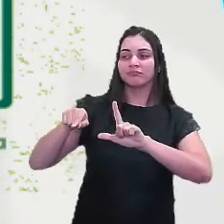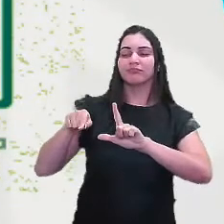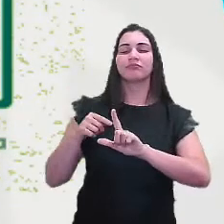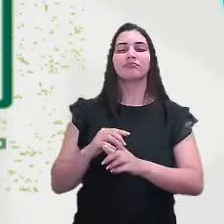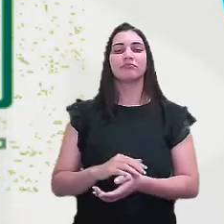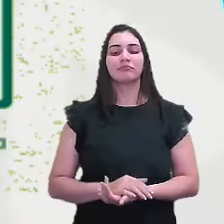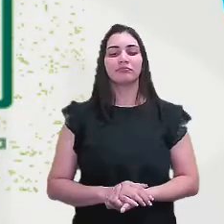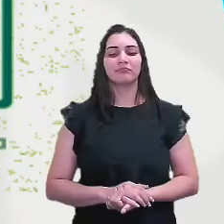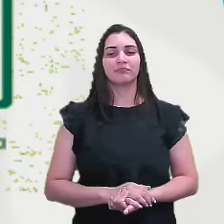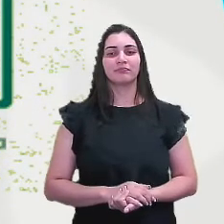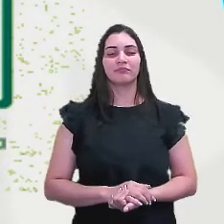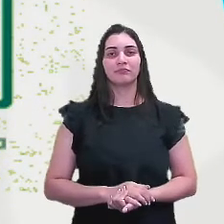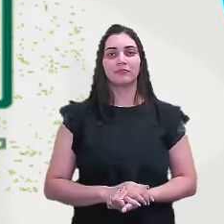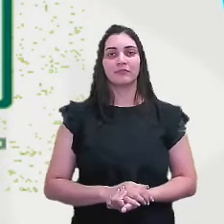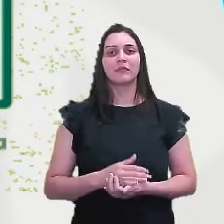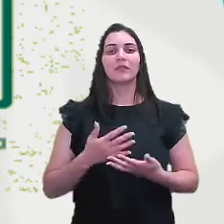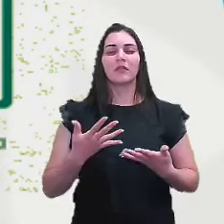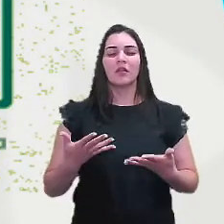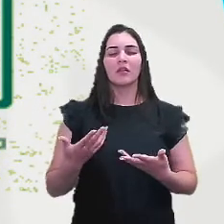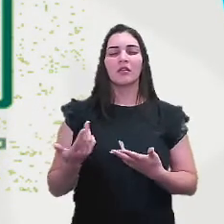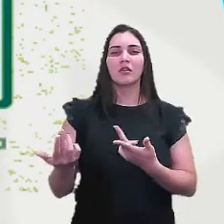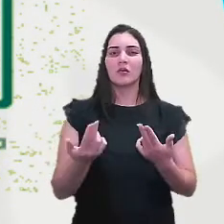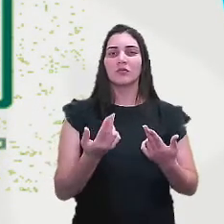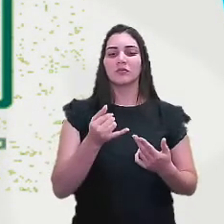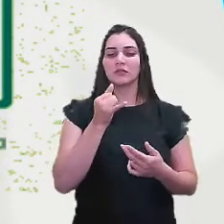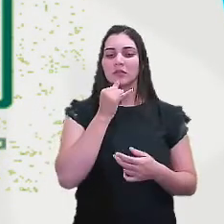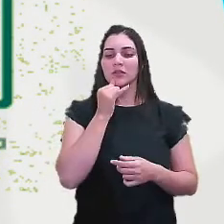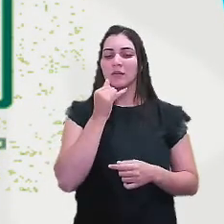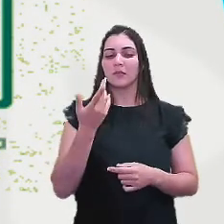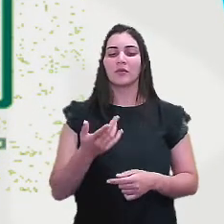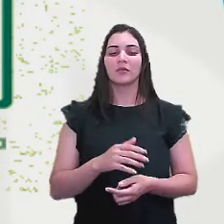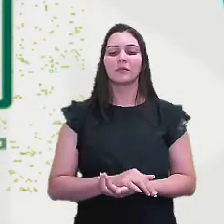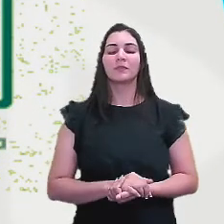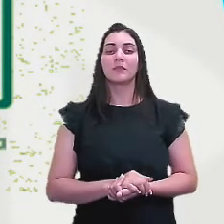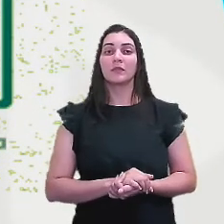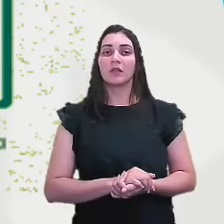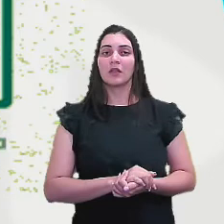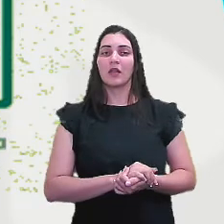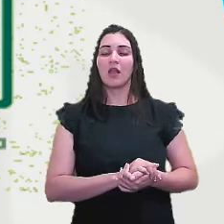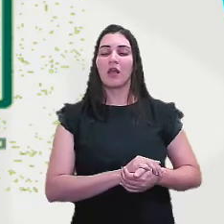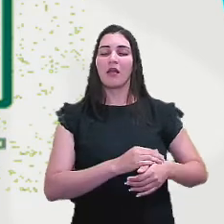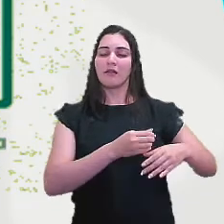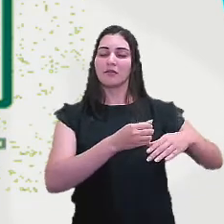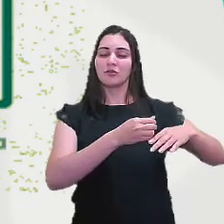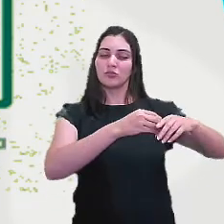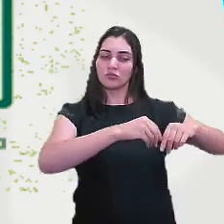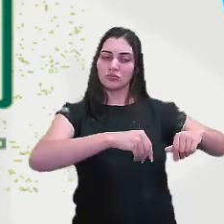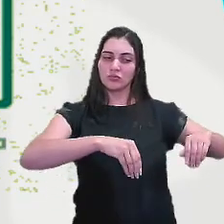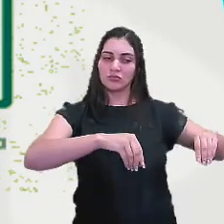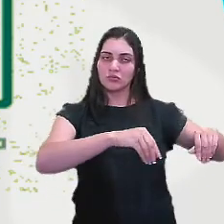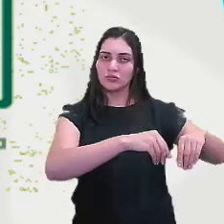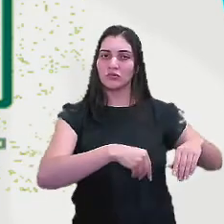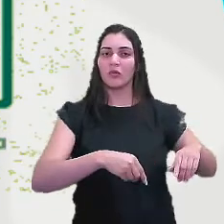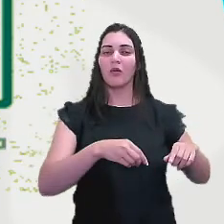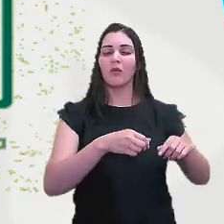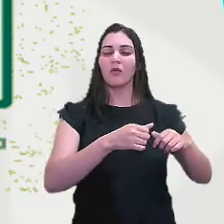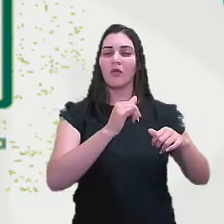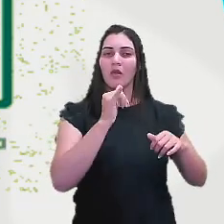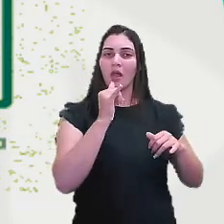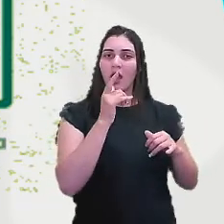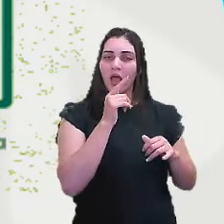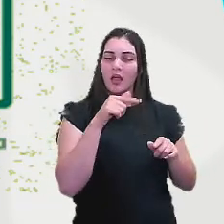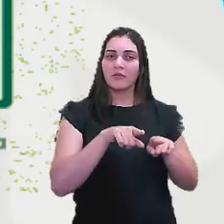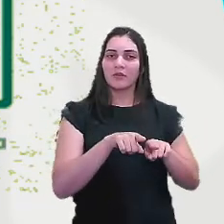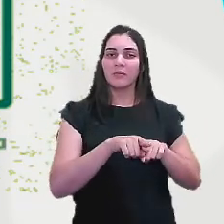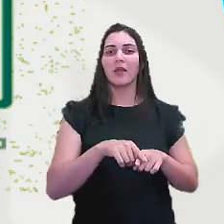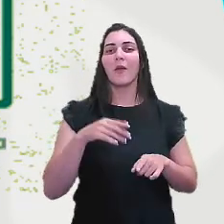para justamente a gente salientar. E aí, igual, contaminação do solo, da água pelo chorume, vocês já perceberam isso no que a gente já leu, mau cheiro